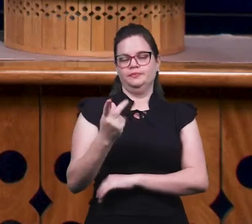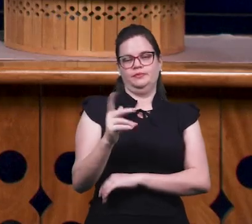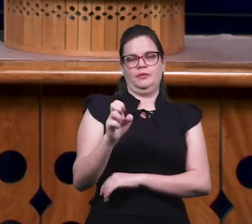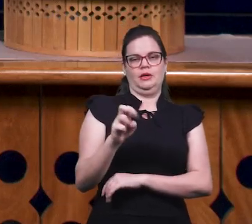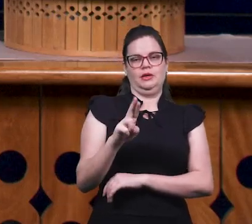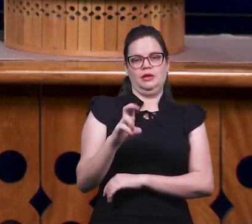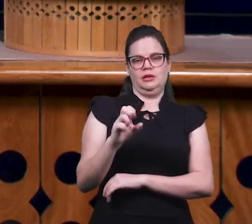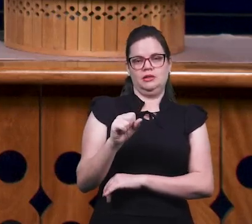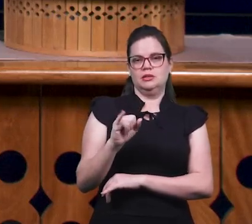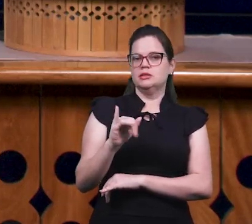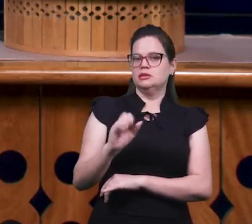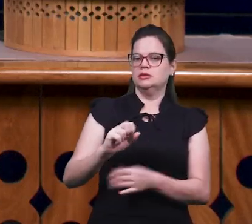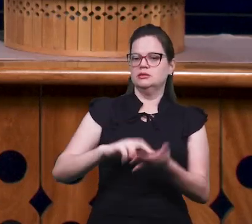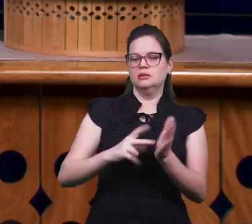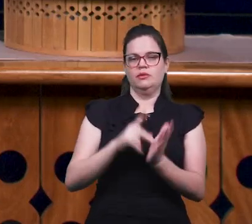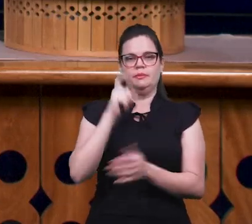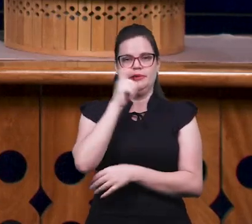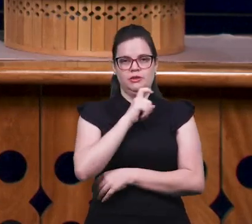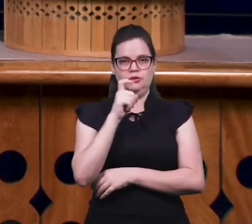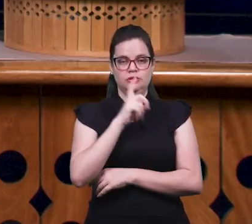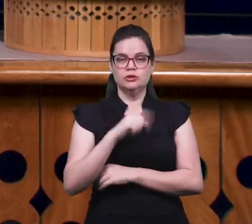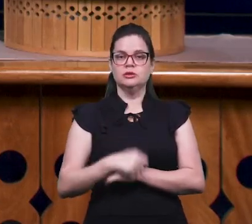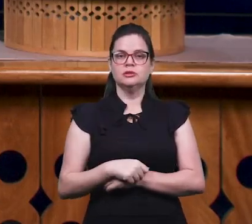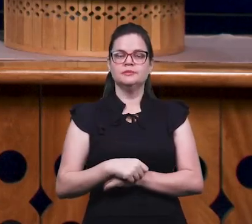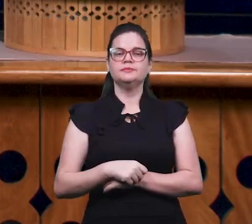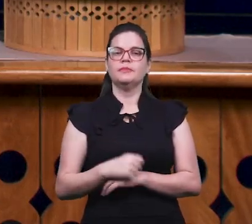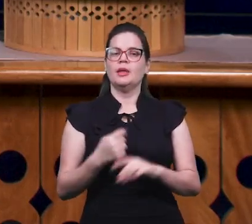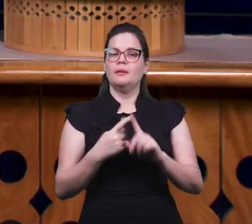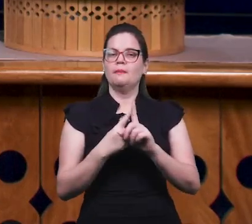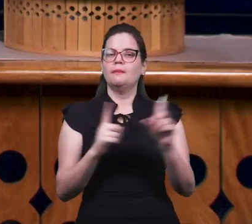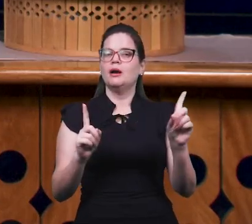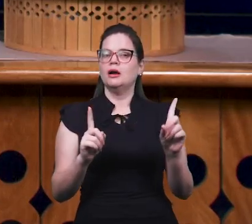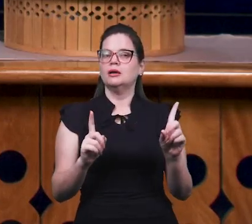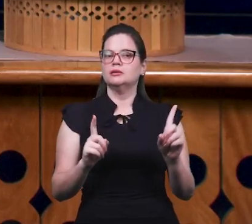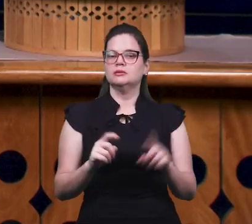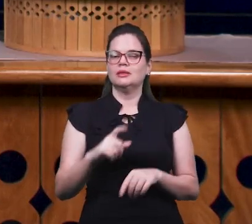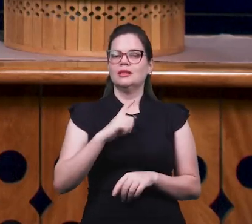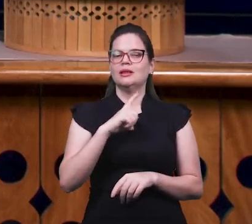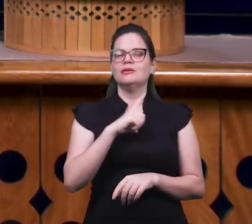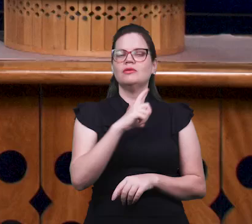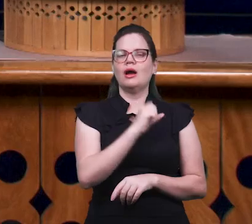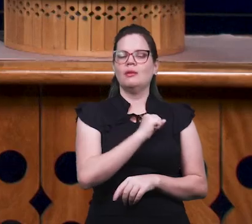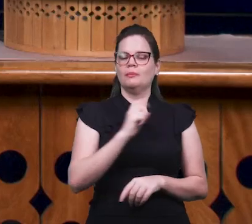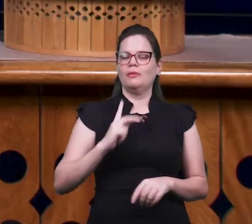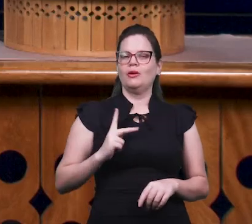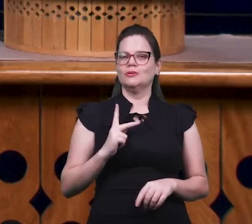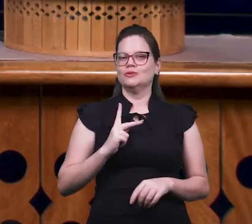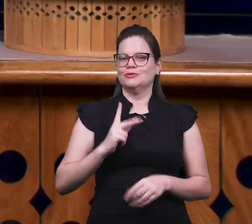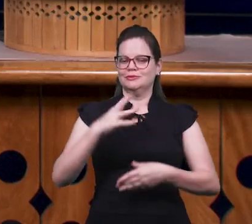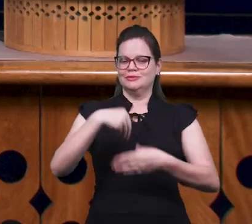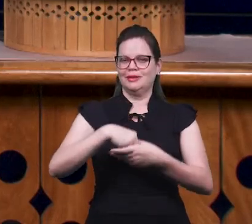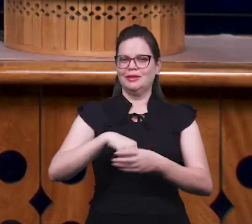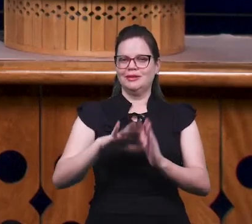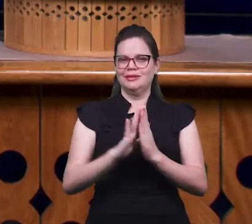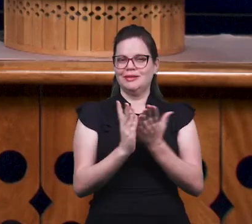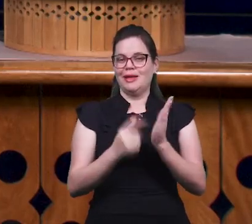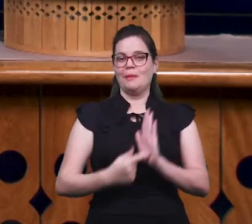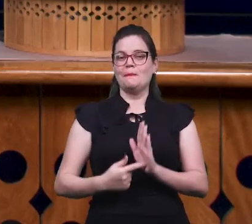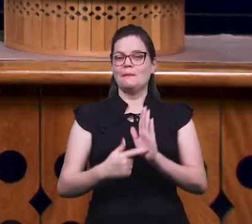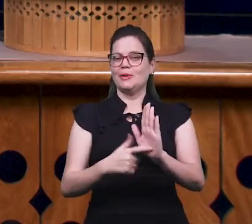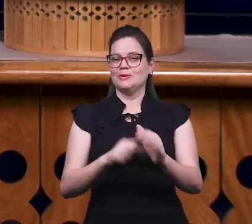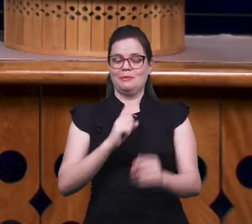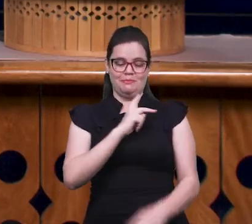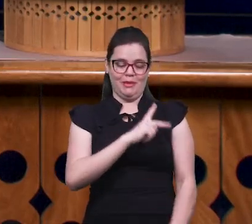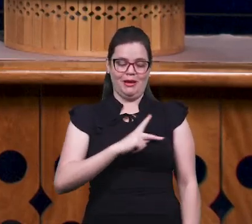seguinte: a minha pregação e a minha palavra, né, não consistia em palavras persuasivas de